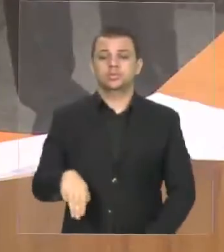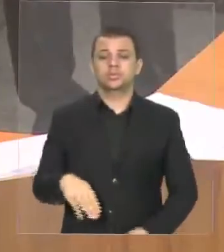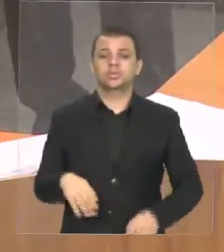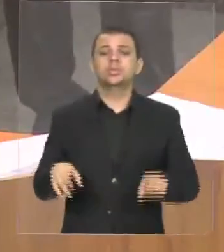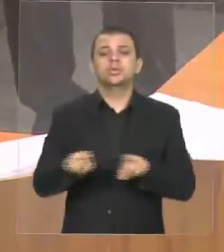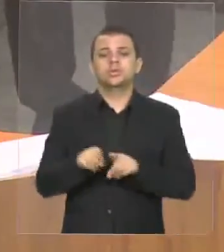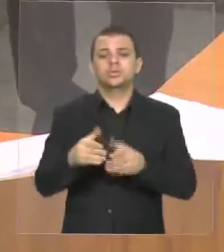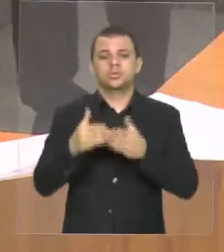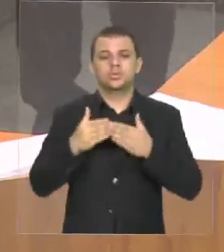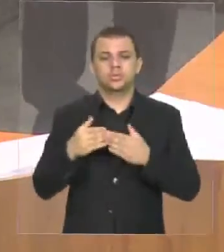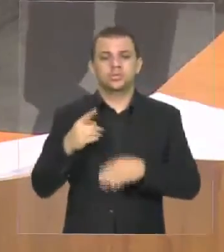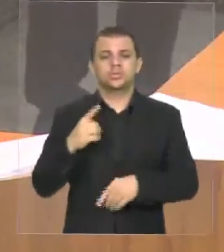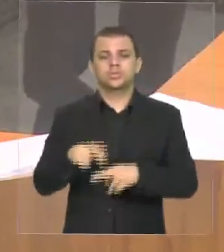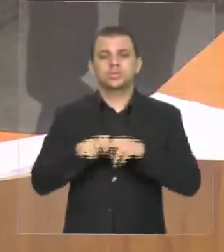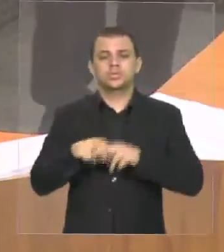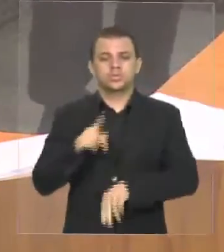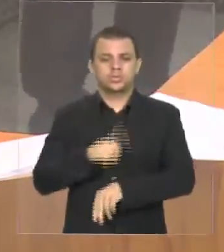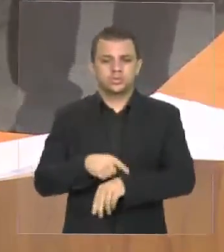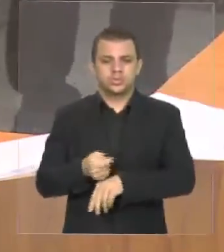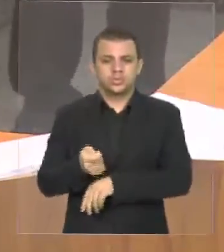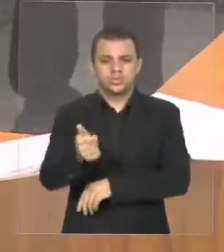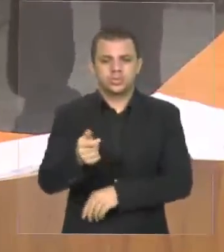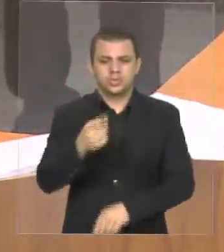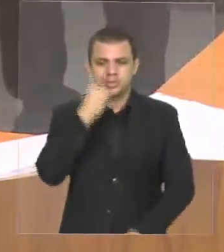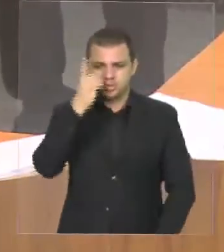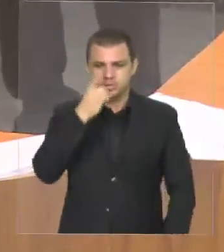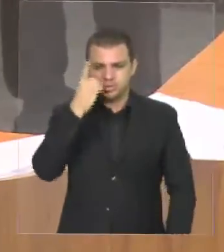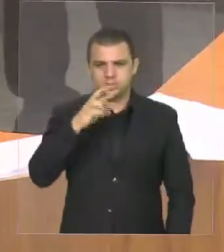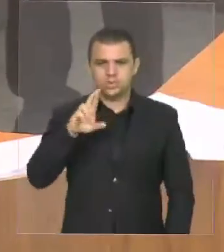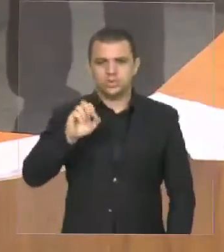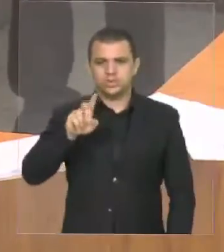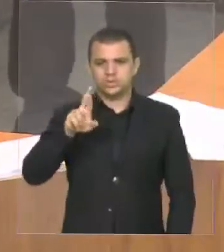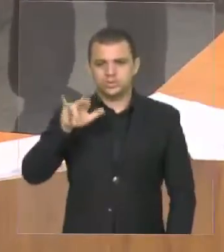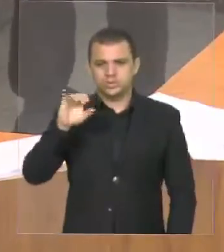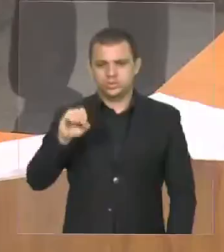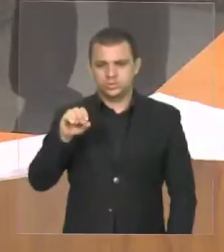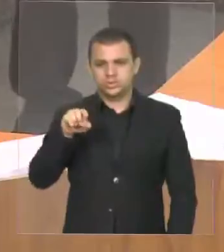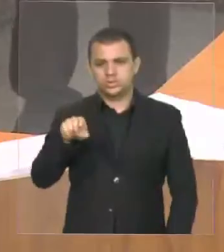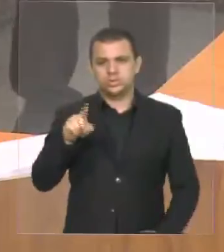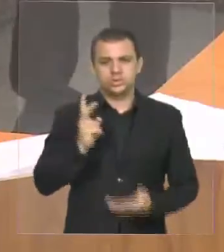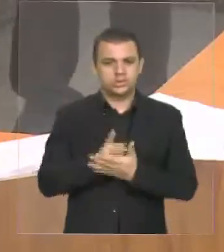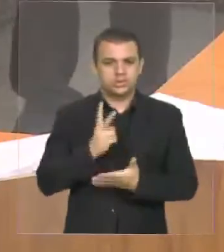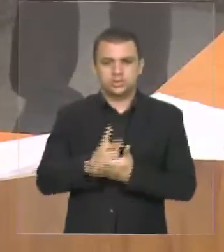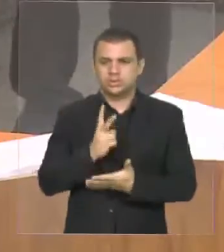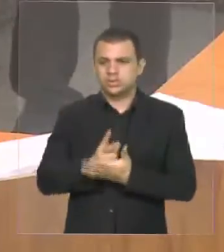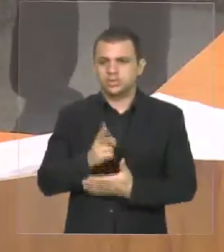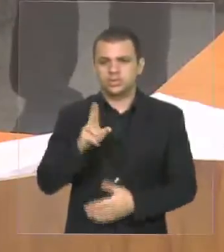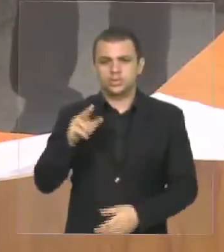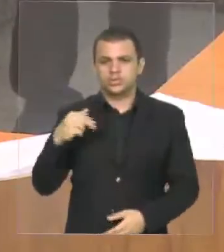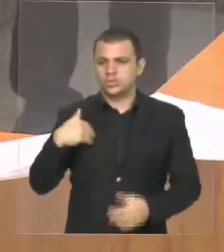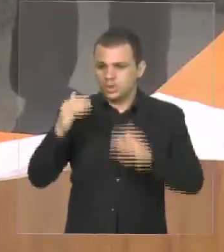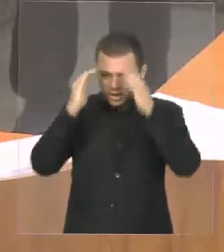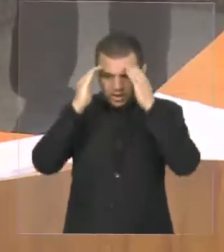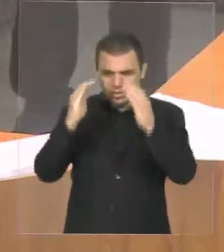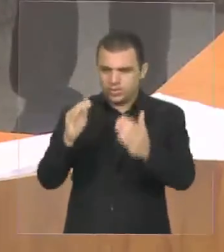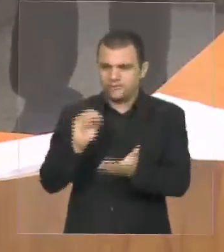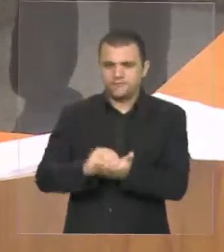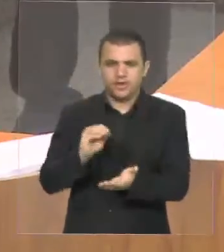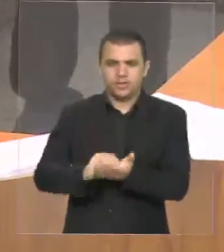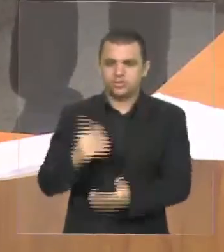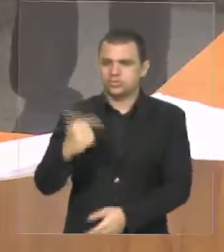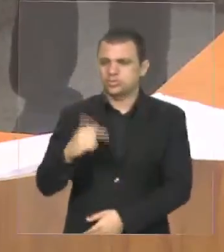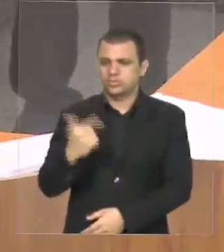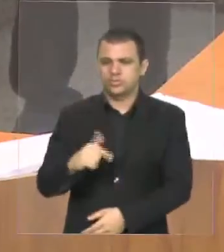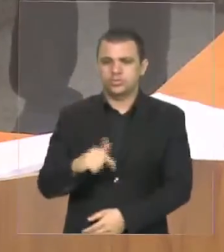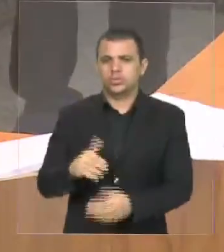foi destinado ao deputado Rogério Cafeteiro, que tratei com urbanidade o tempo todo, em nenhum momento faltei com respeito a Vossa Excelência, que me